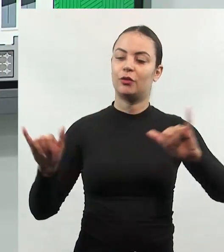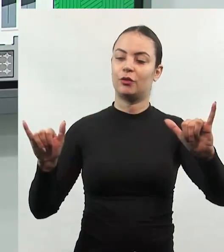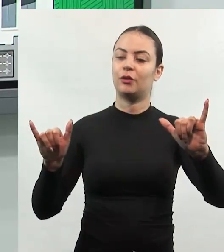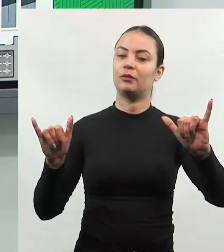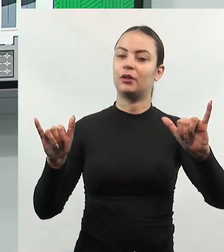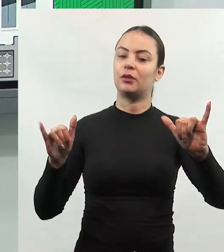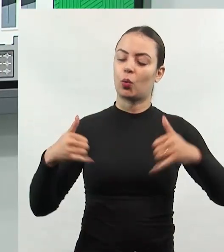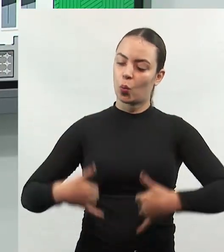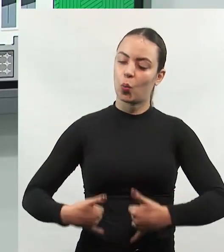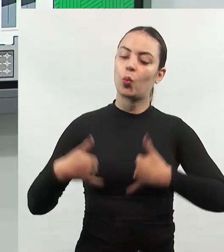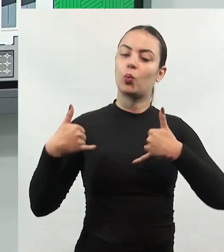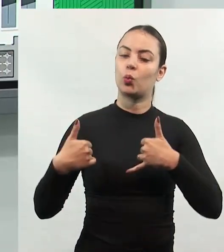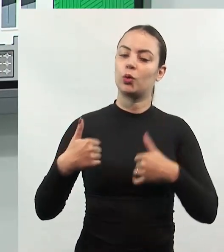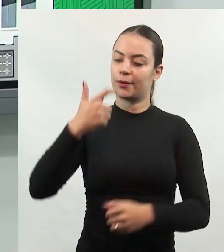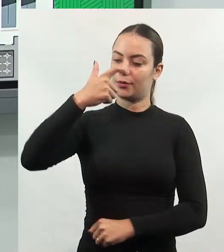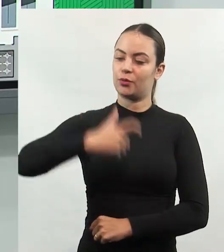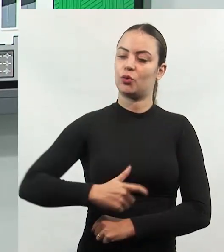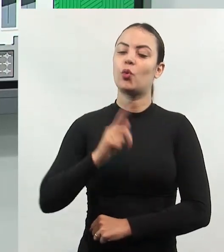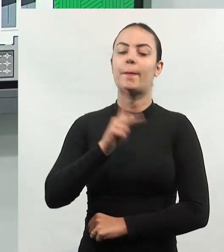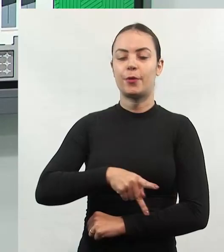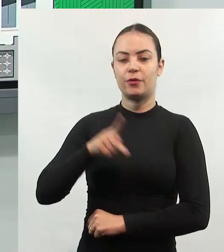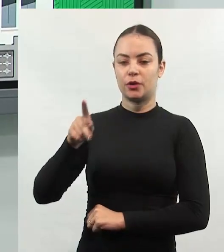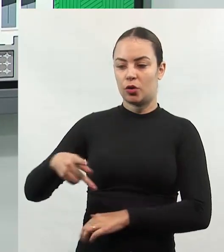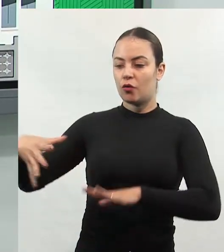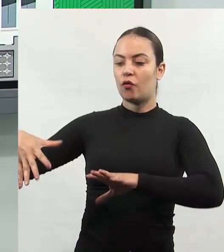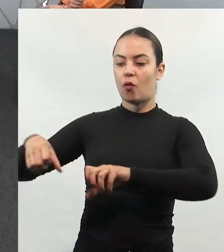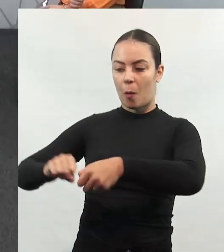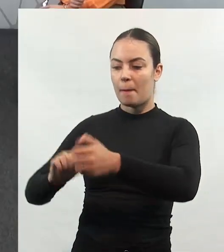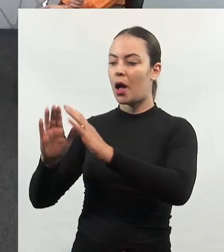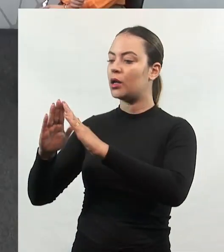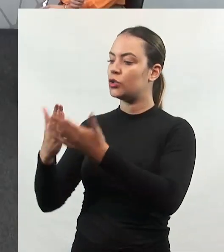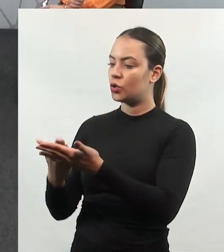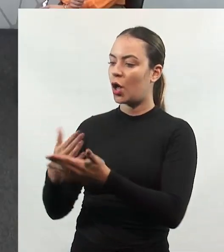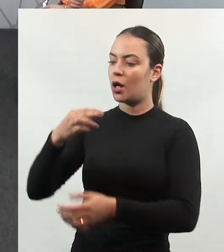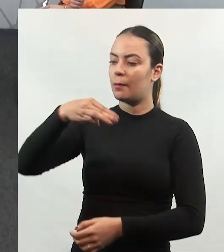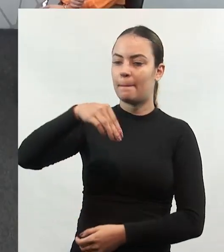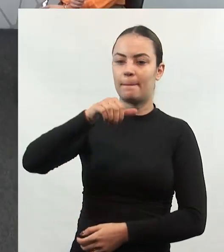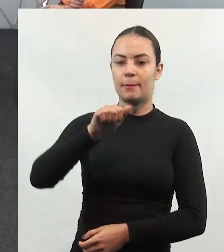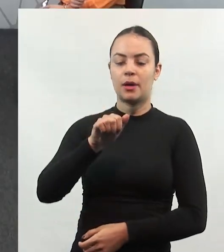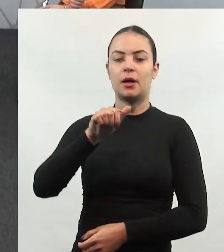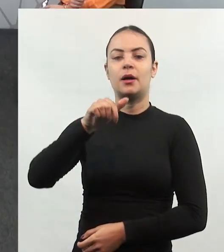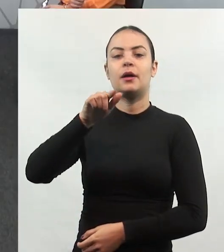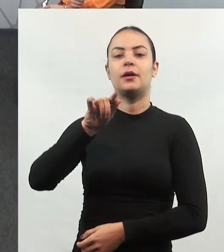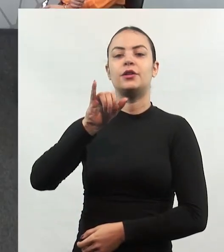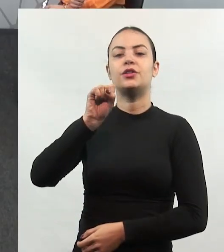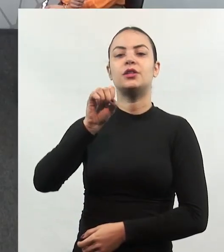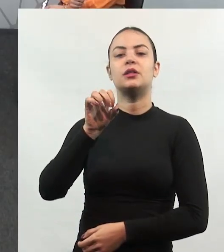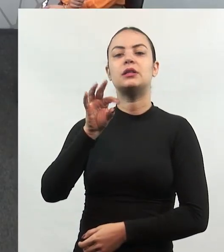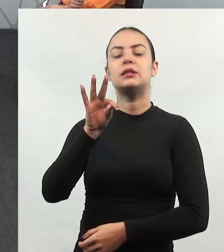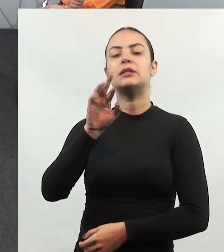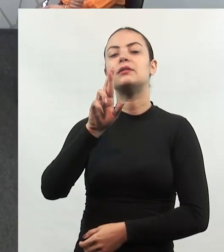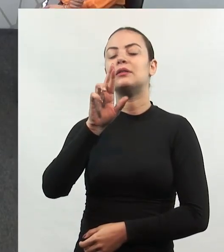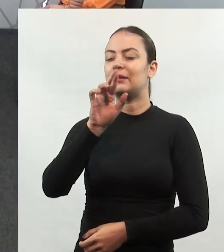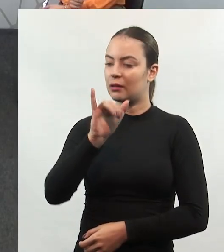algo perto do que eles passam. Eu tive no estágio experiência com um aluno parecido com o seu, Gláucia, e